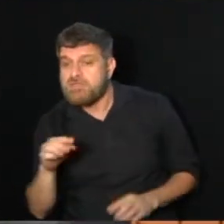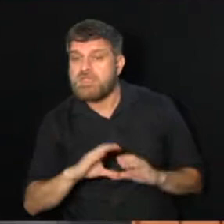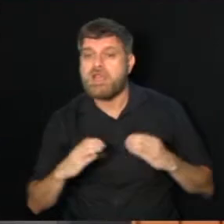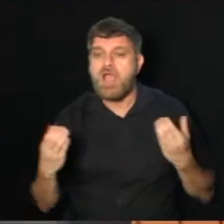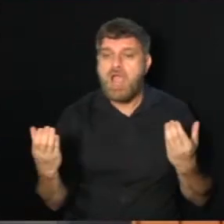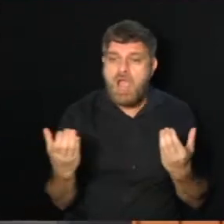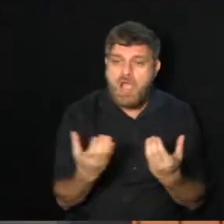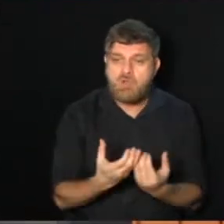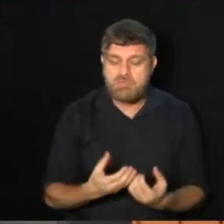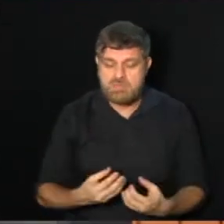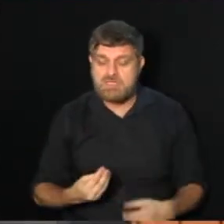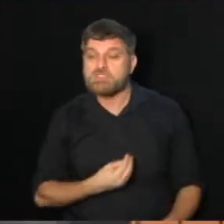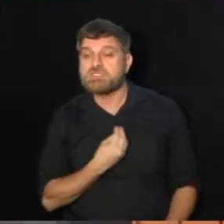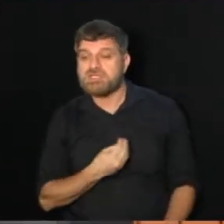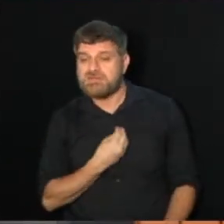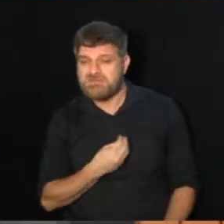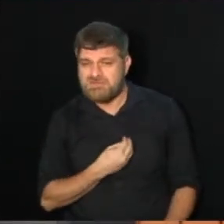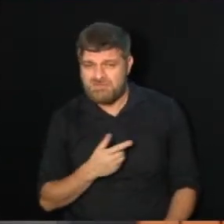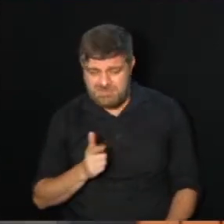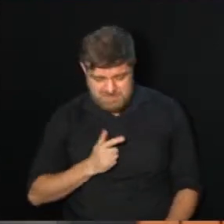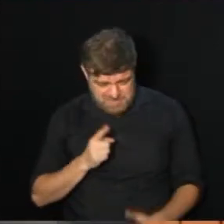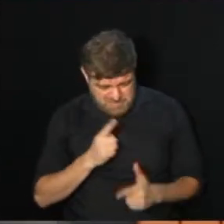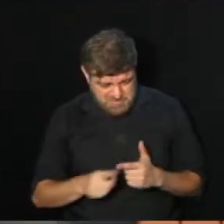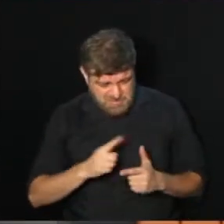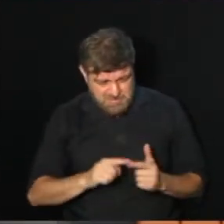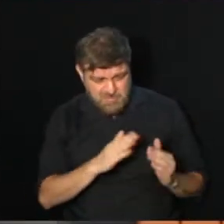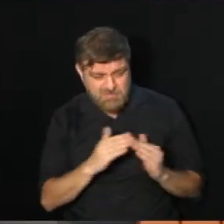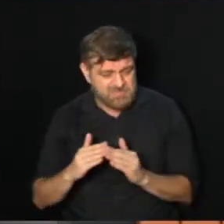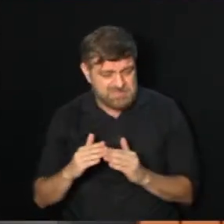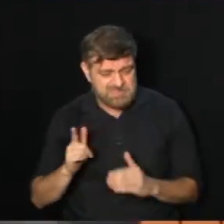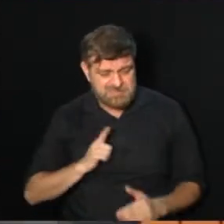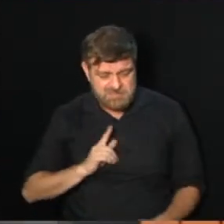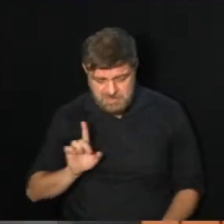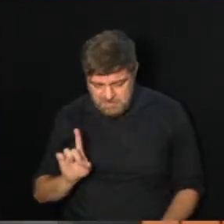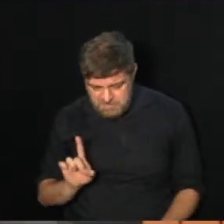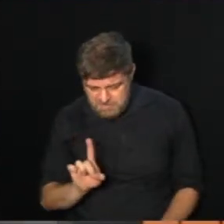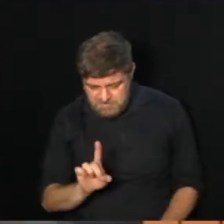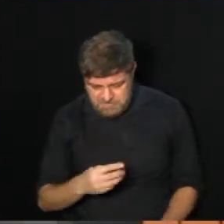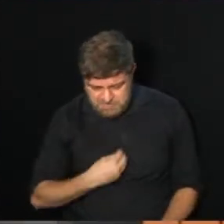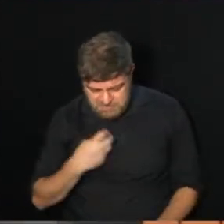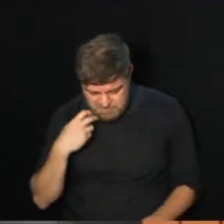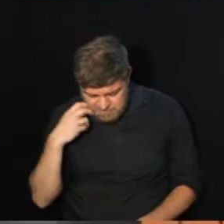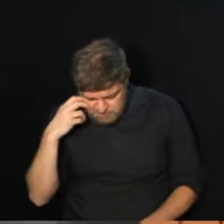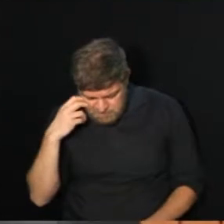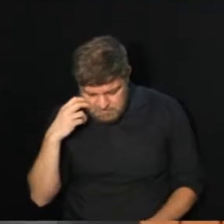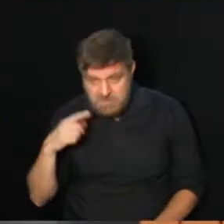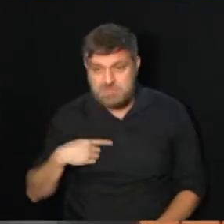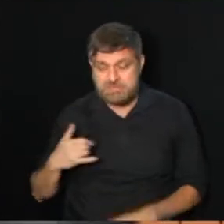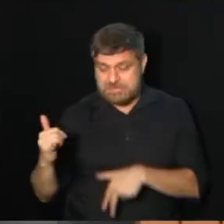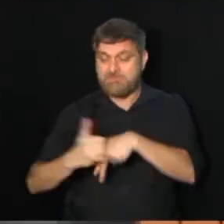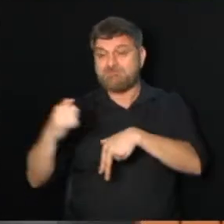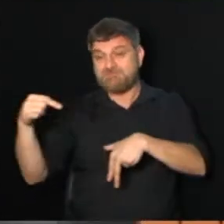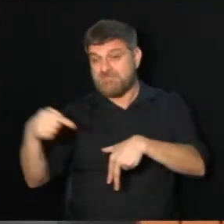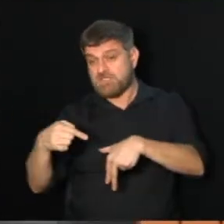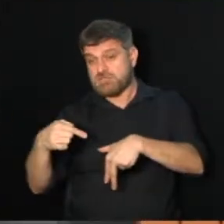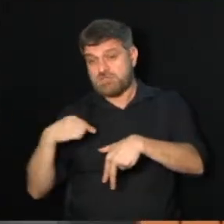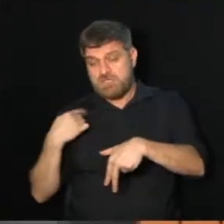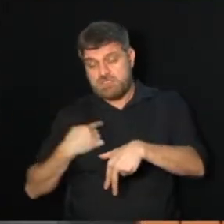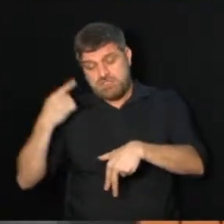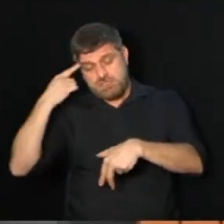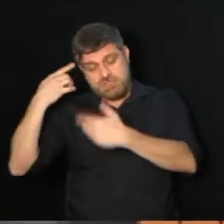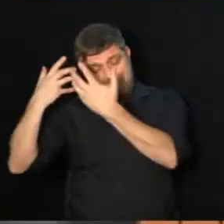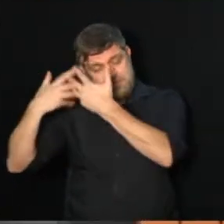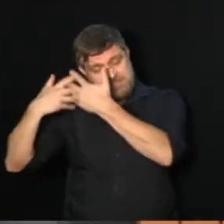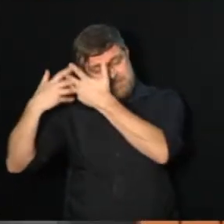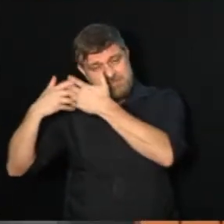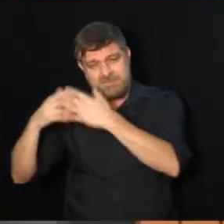em que ela vive, no vizinho, na escola, no bairro? Nós temos que repensar tudo isso. E aí o vereador